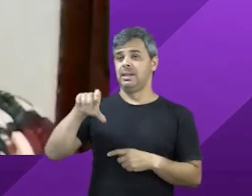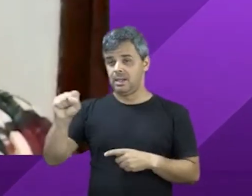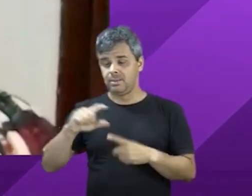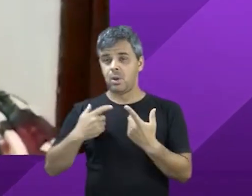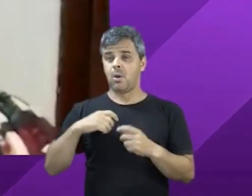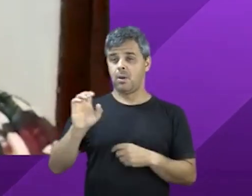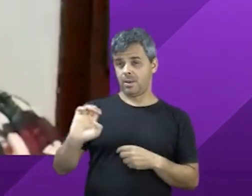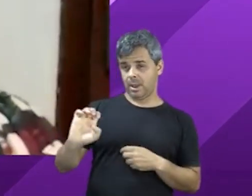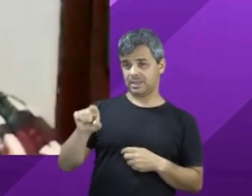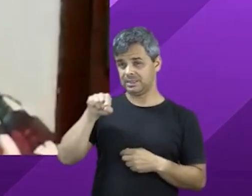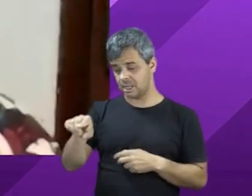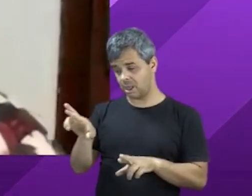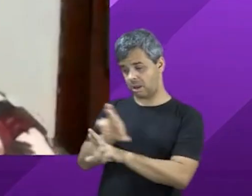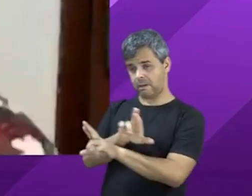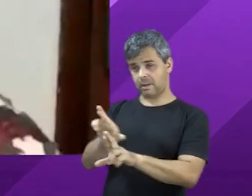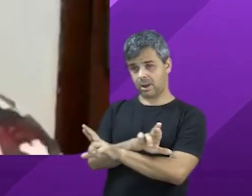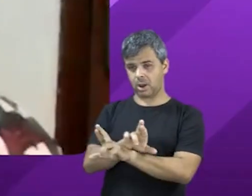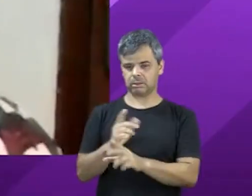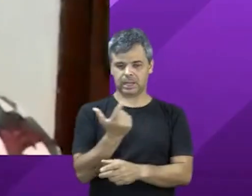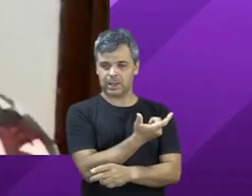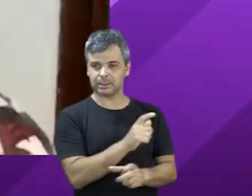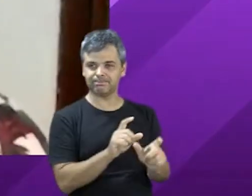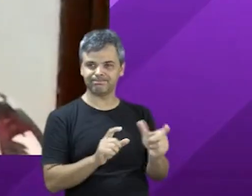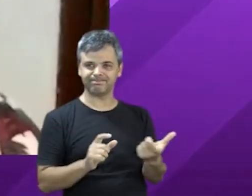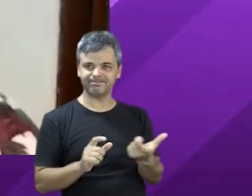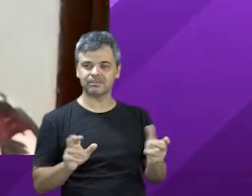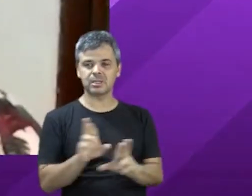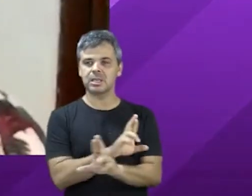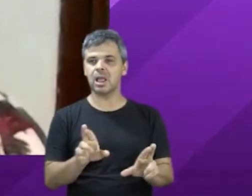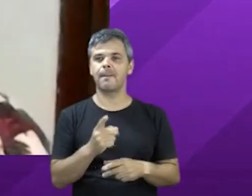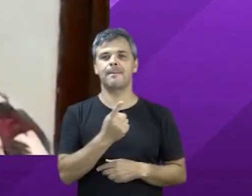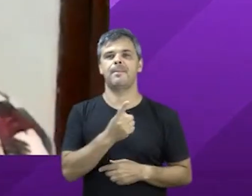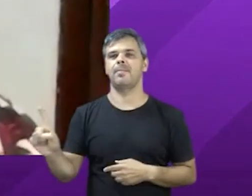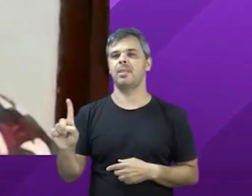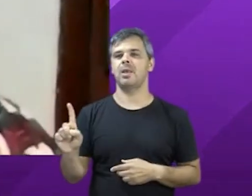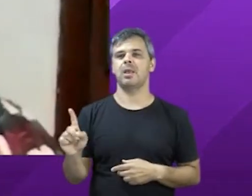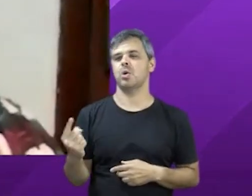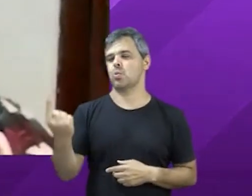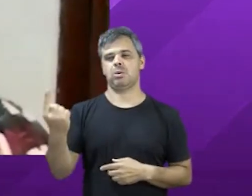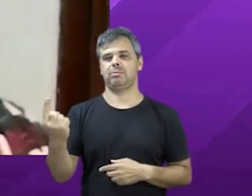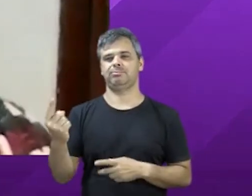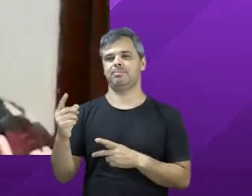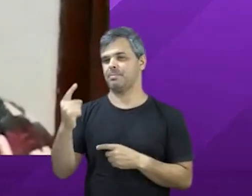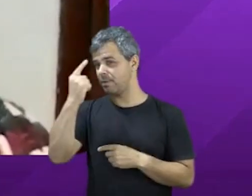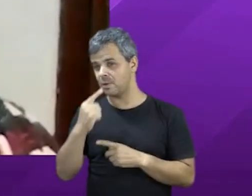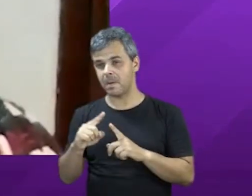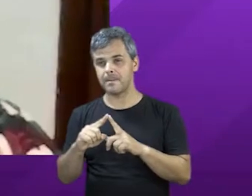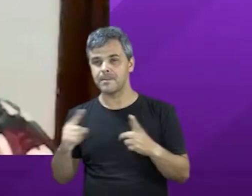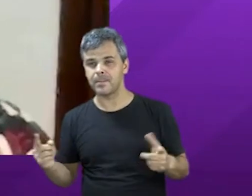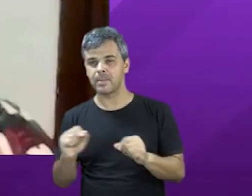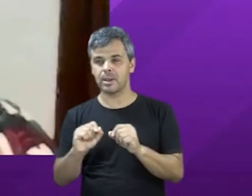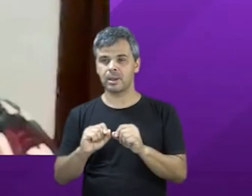formas como essas pessoas vão se relacionar com outras pessoas, elas não vão ser de uma única forma, ela vai ser